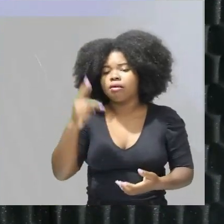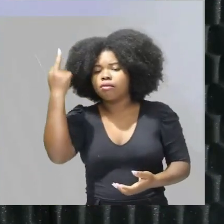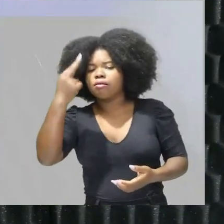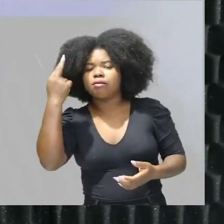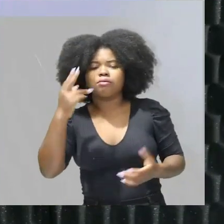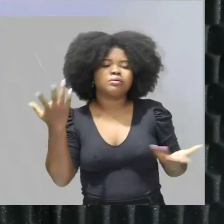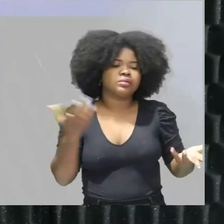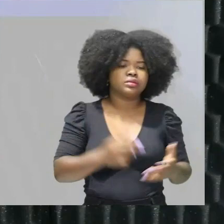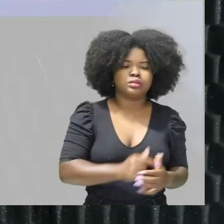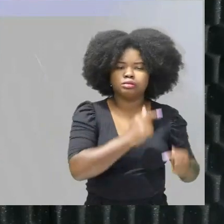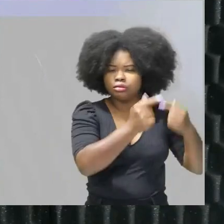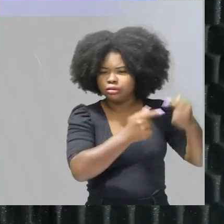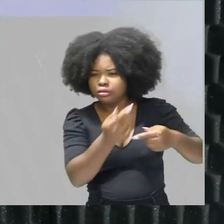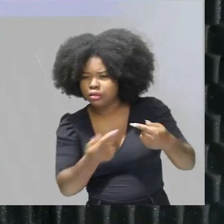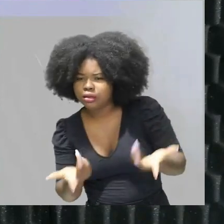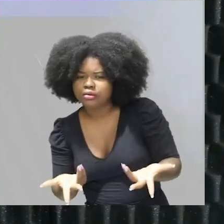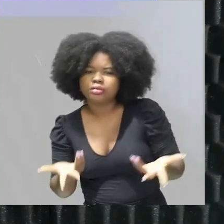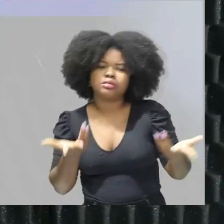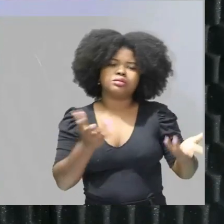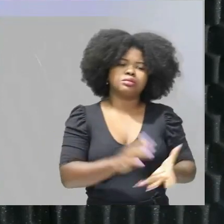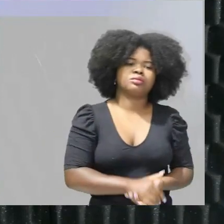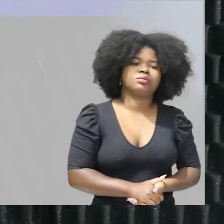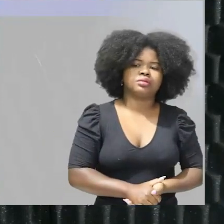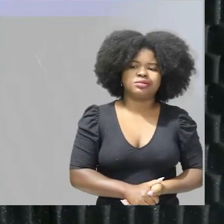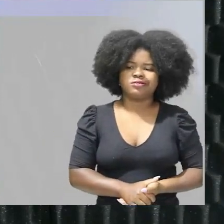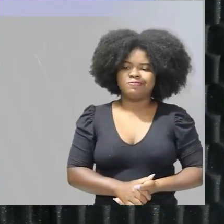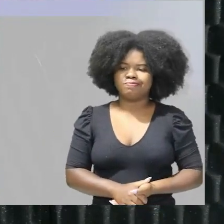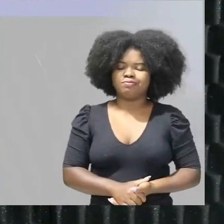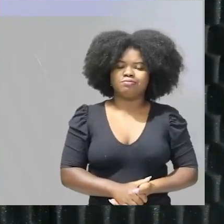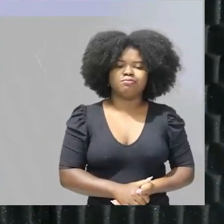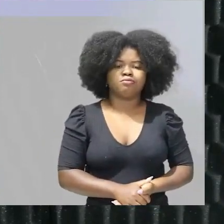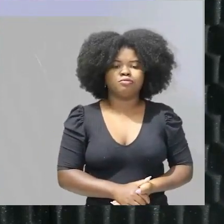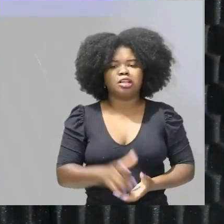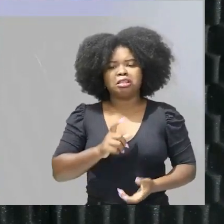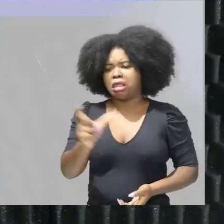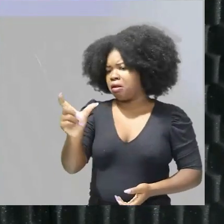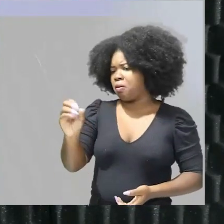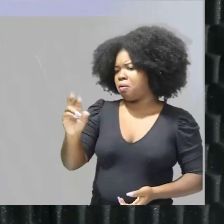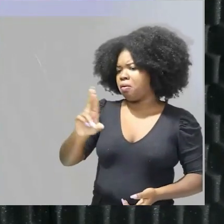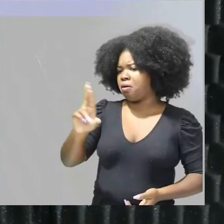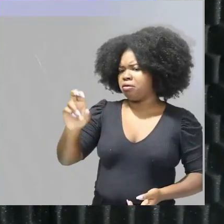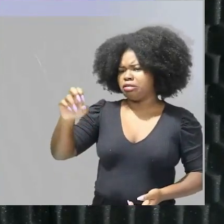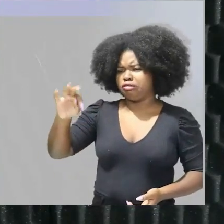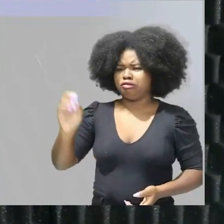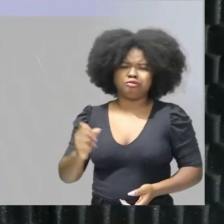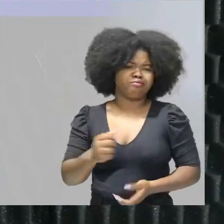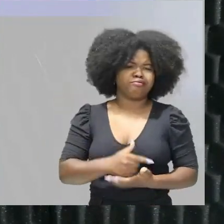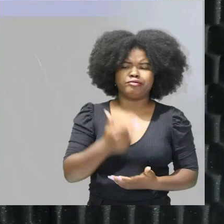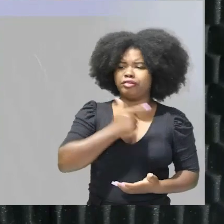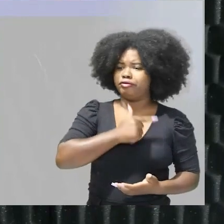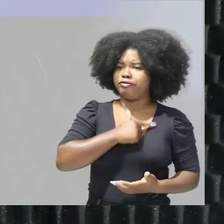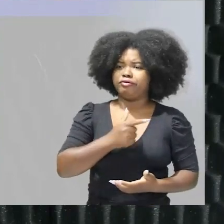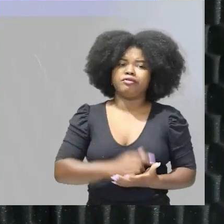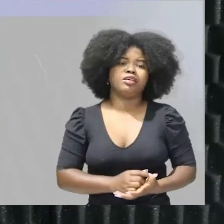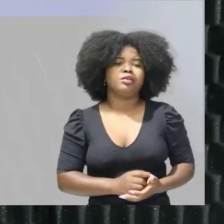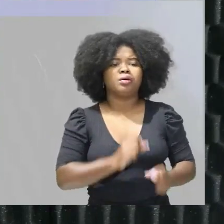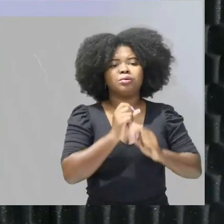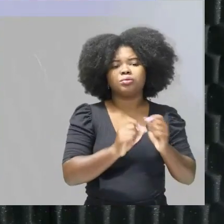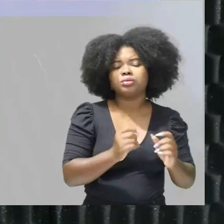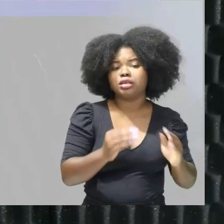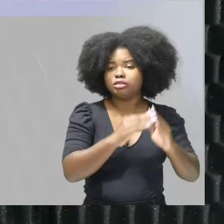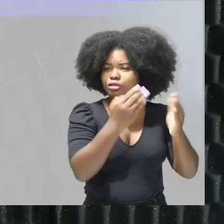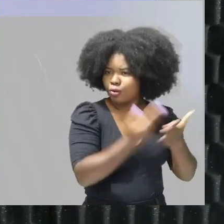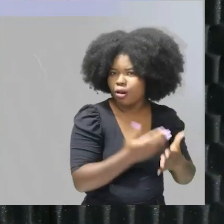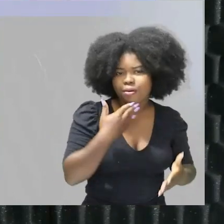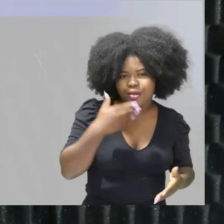a gente só pode botar corrente filosófica Acho muito feio isso aí correndo a ideia que tá preso não é bem por aí a história então do que que nós estamos